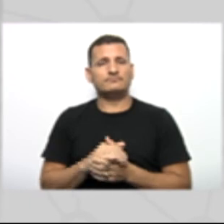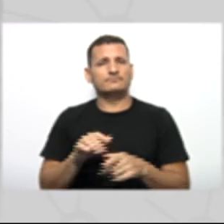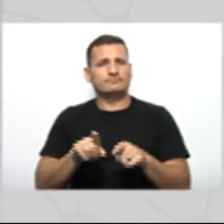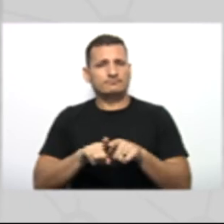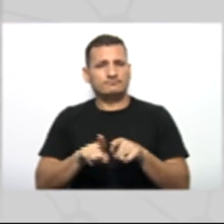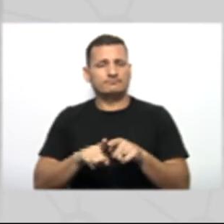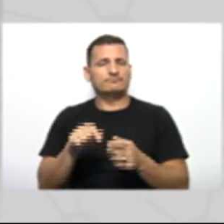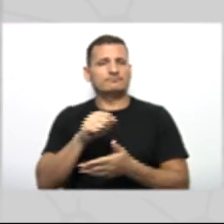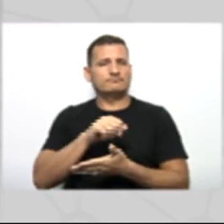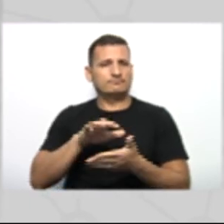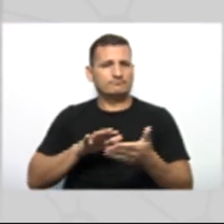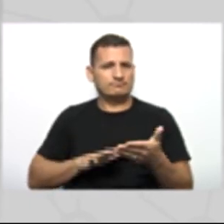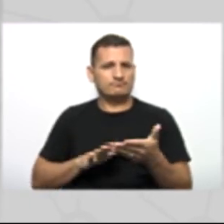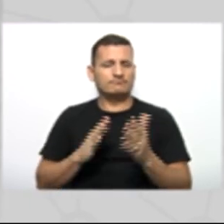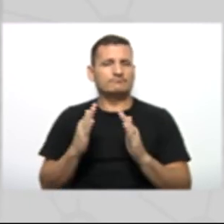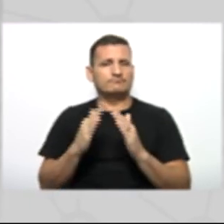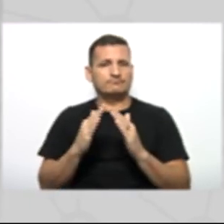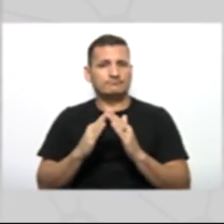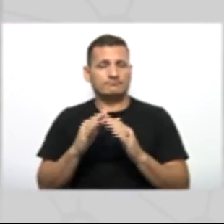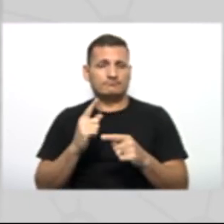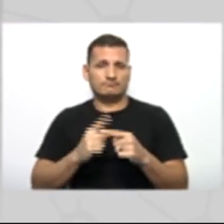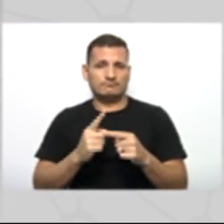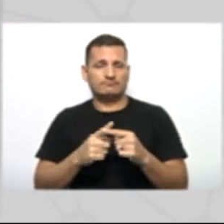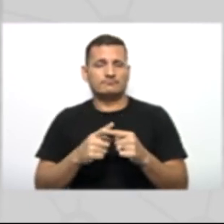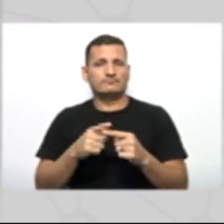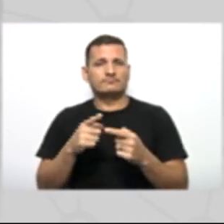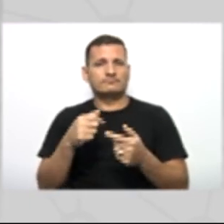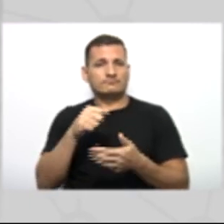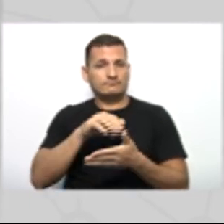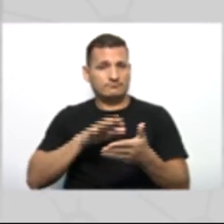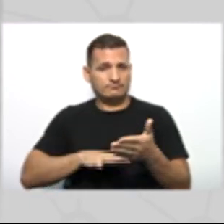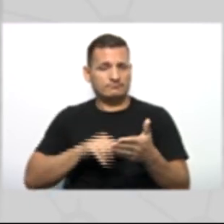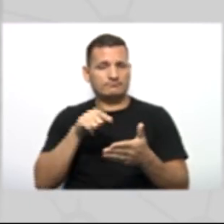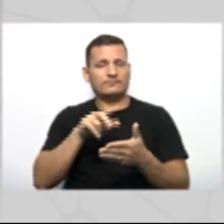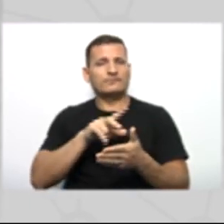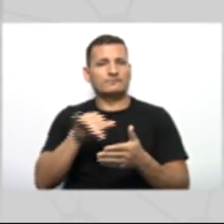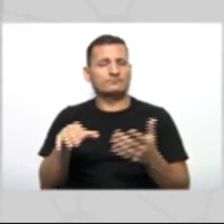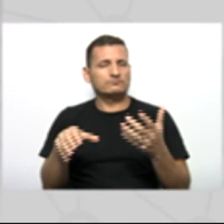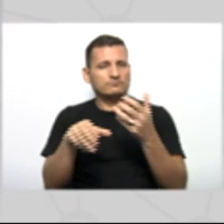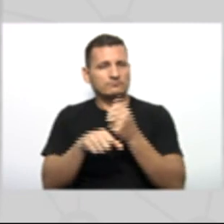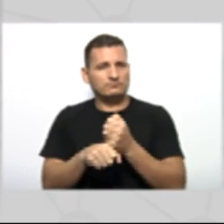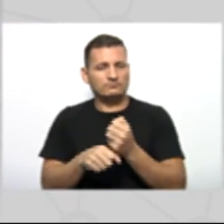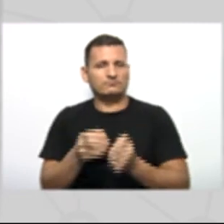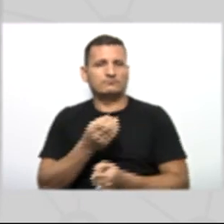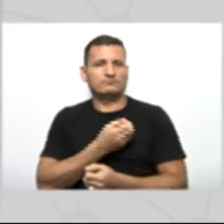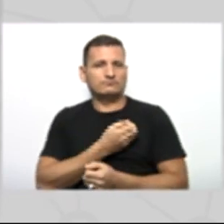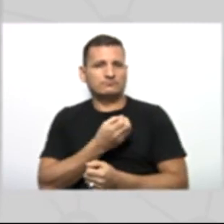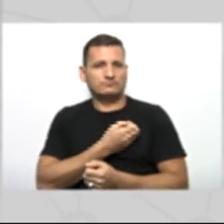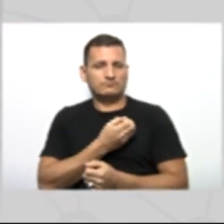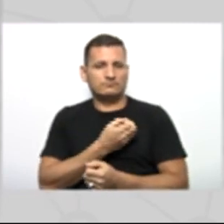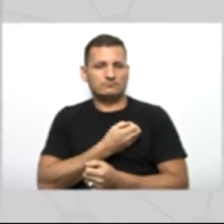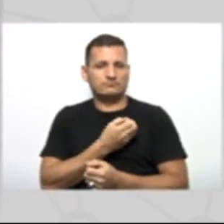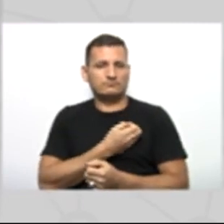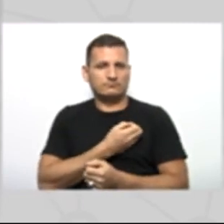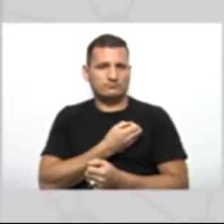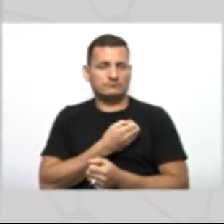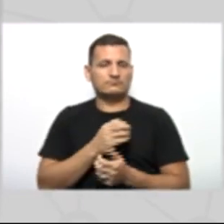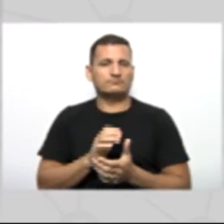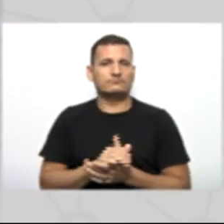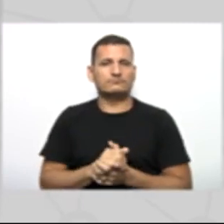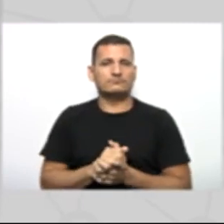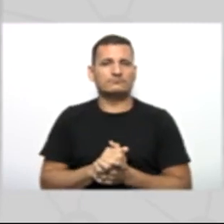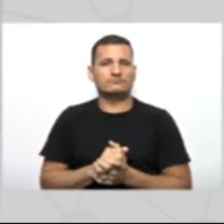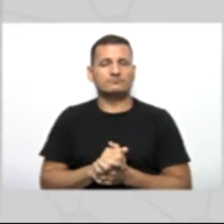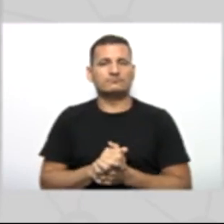atividades de percurso, porque essas atividades de percurso vão contar bastante na hora da prova, no final, na verdade, né,